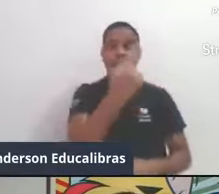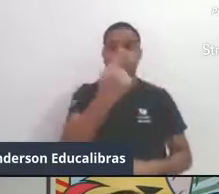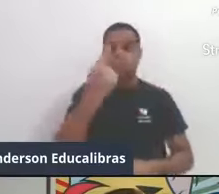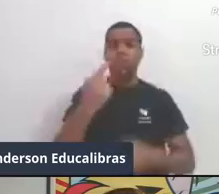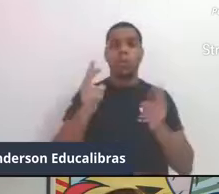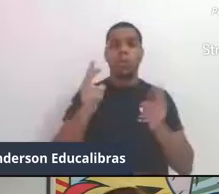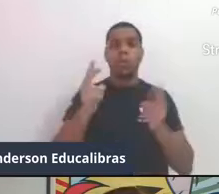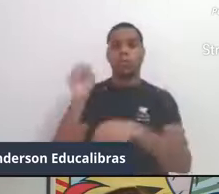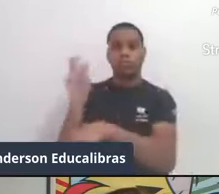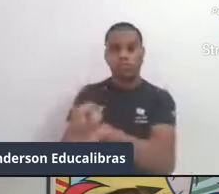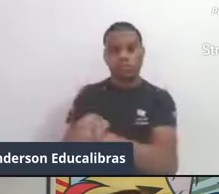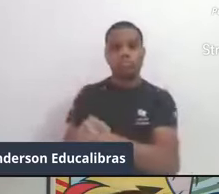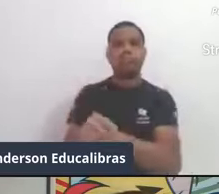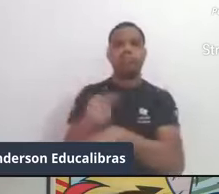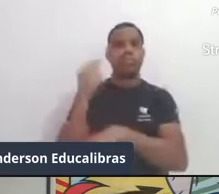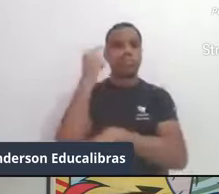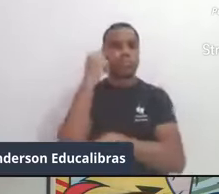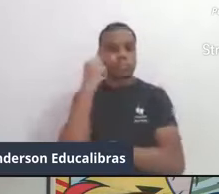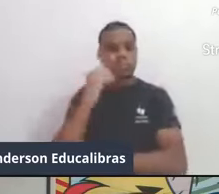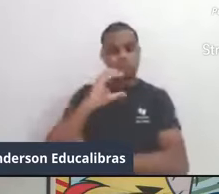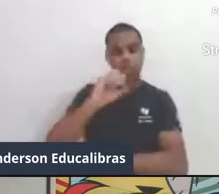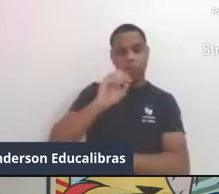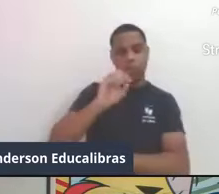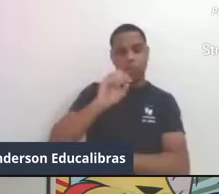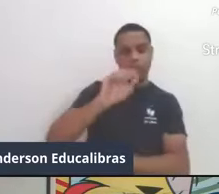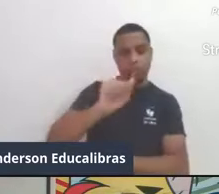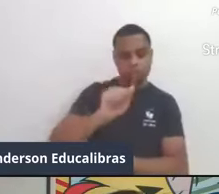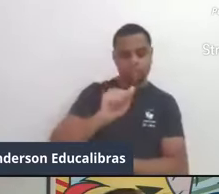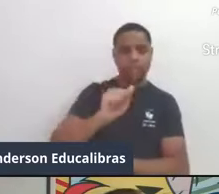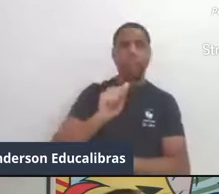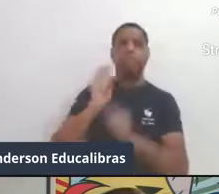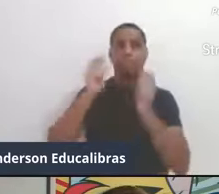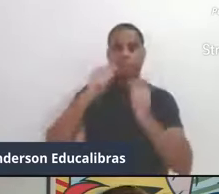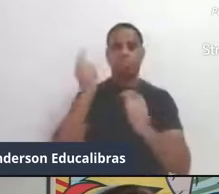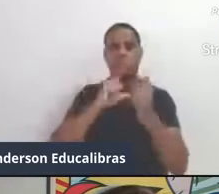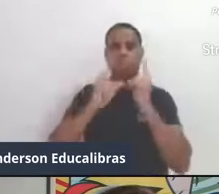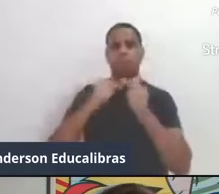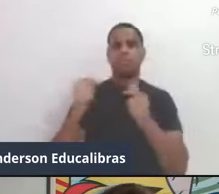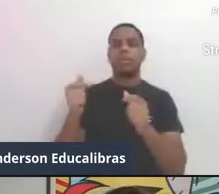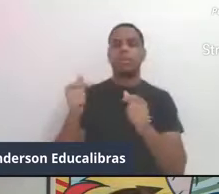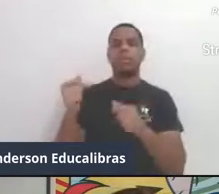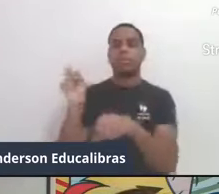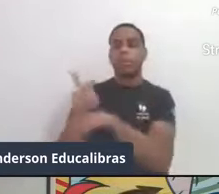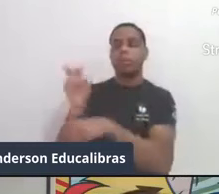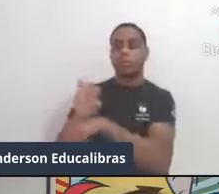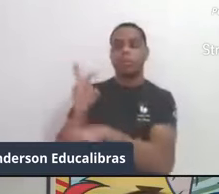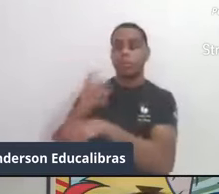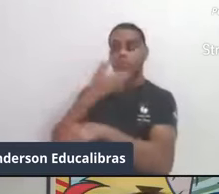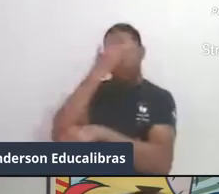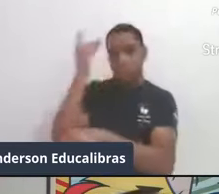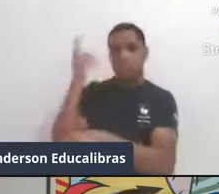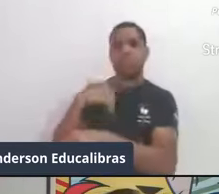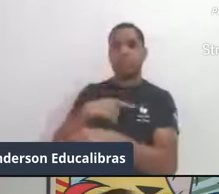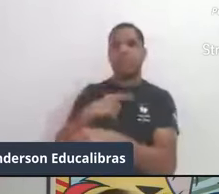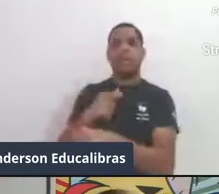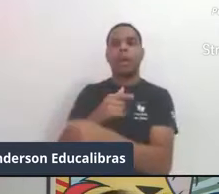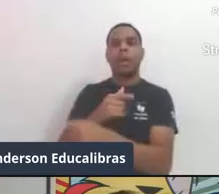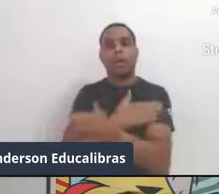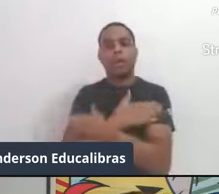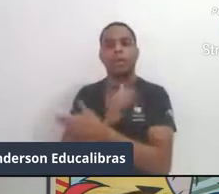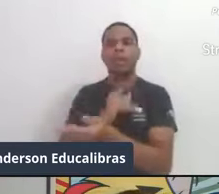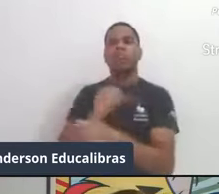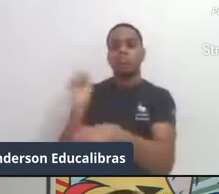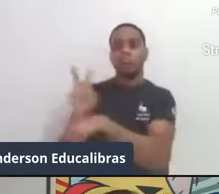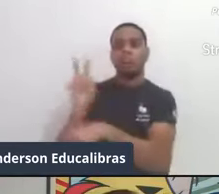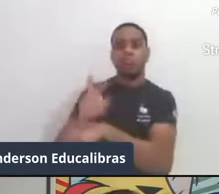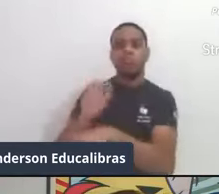contratando, continuar aqui pensando na cota, a gente vai conseguir ter um efetivo de pessoas que não vão estar desamparadas nem por salário, nem apoio